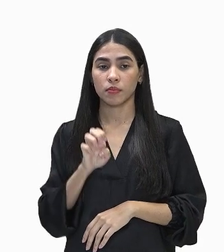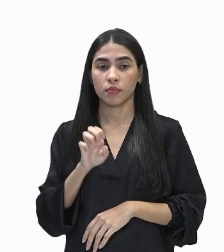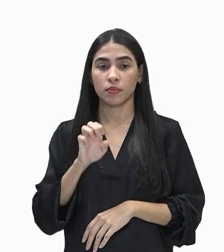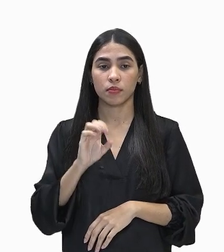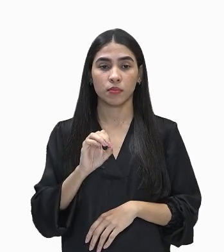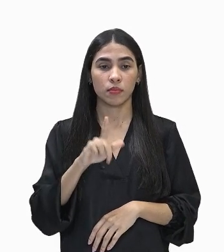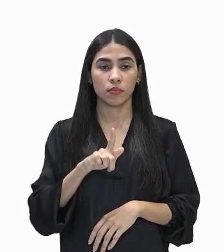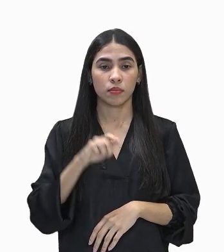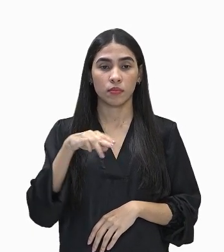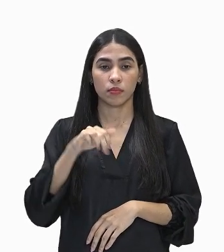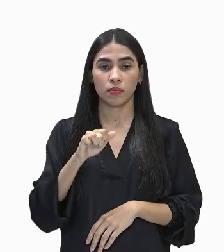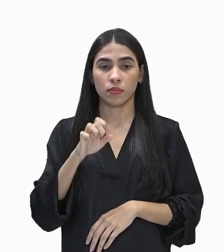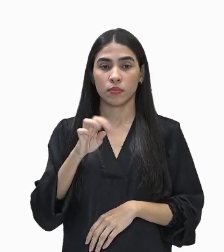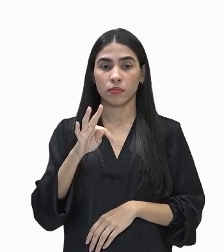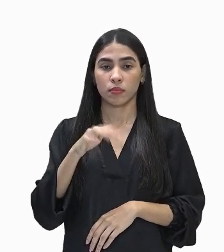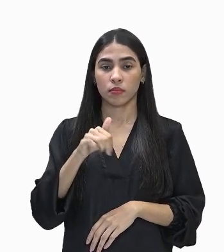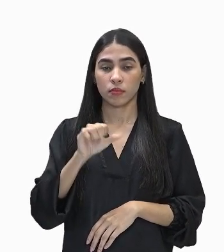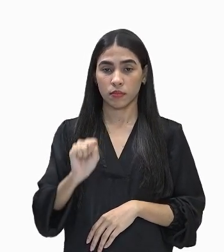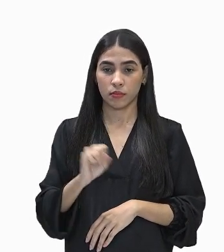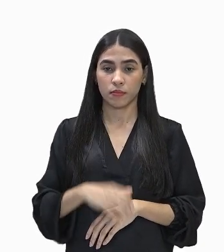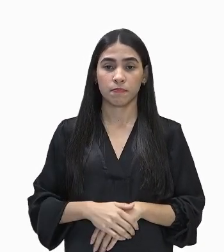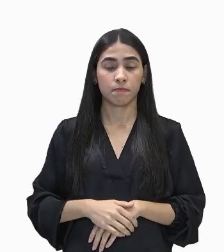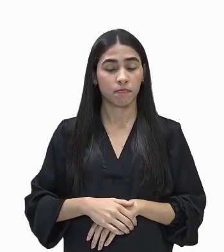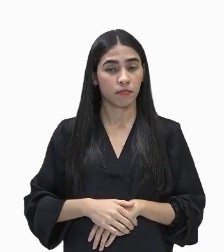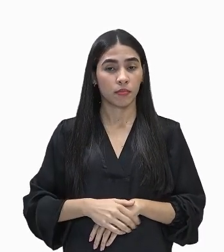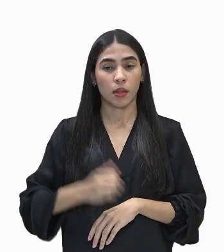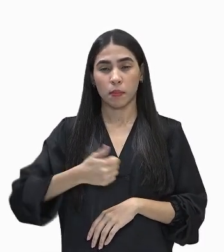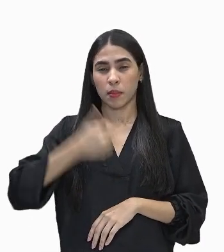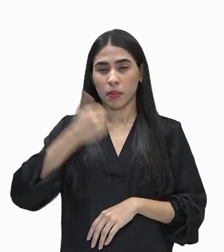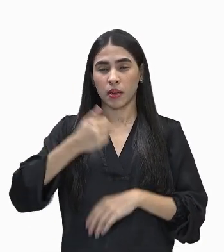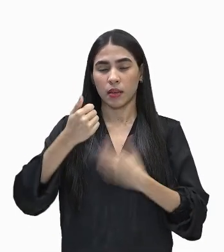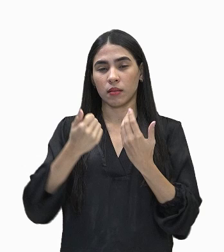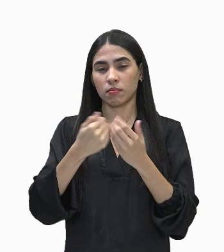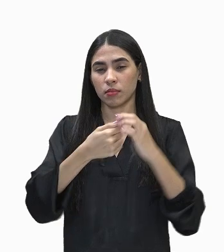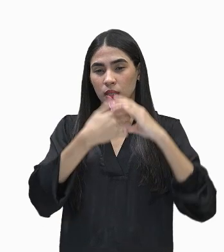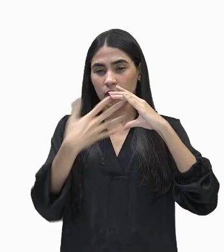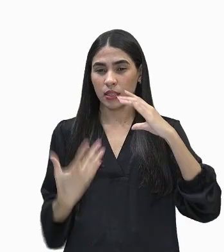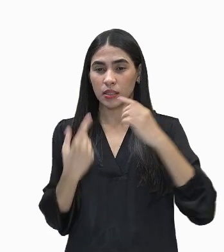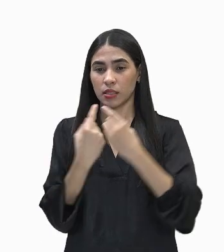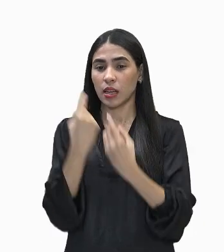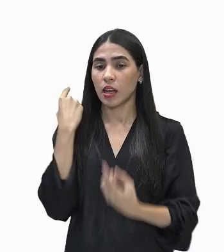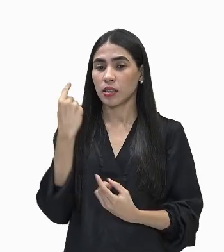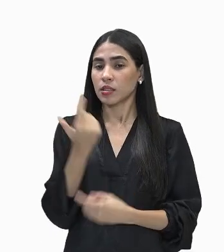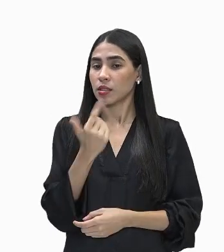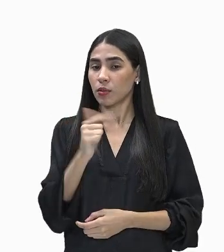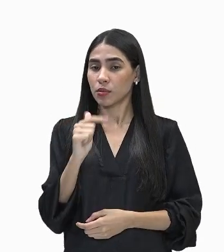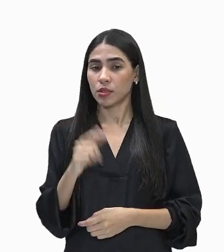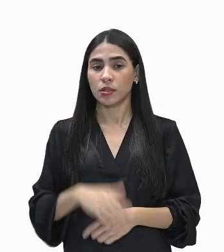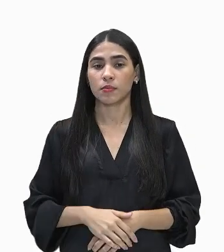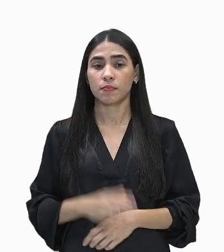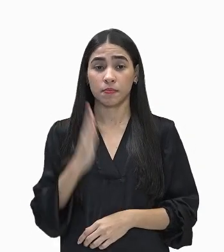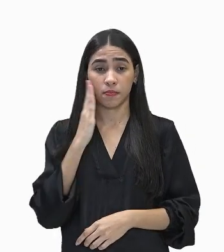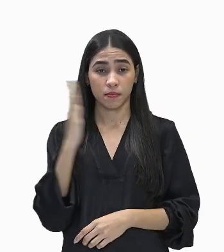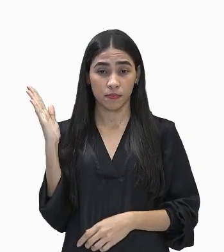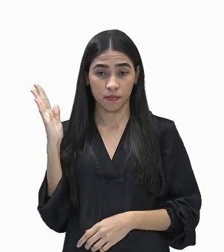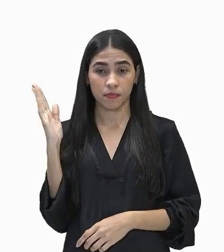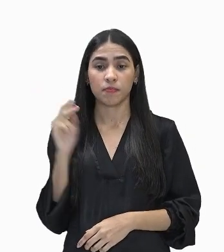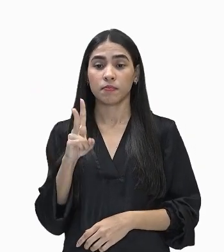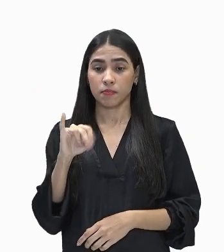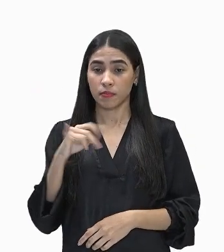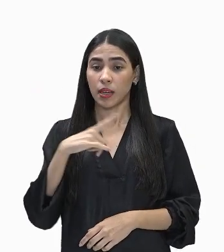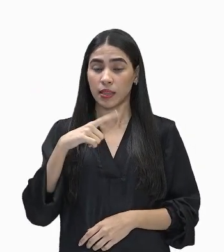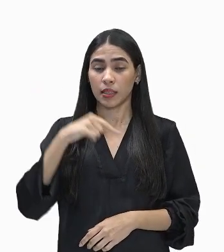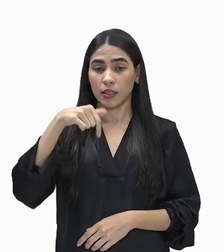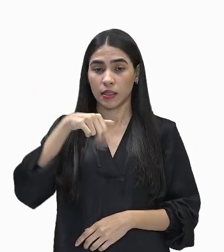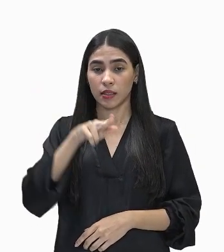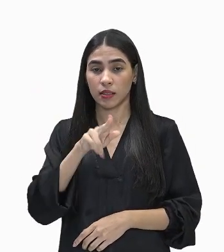Olha aí, em contraponto aí, a primeira característica, que a outra anterior não apresentava a quilha, essa vai ter a quilha,